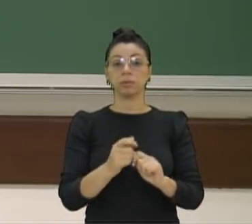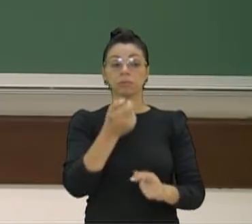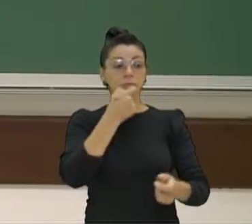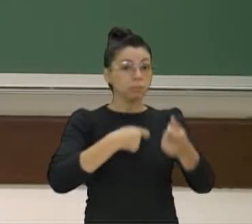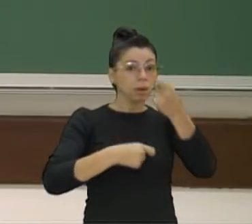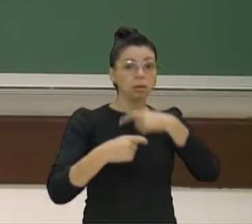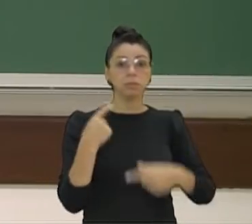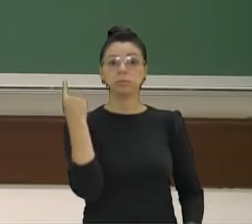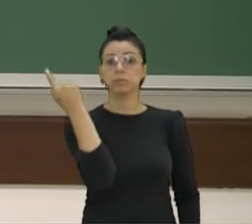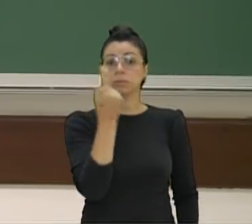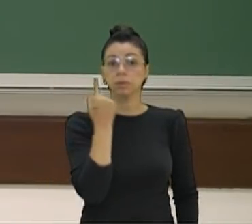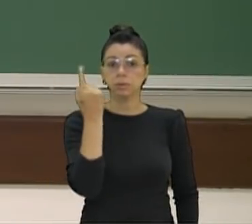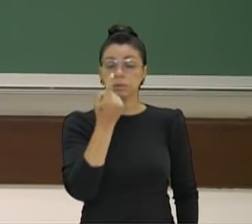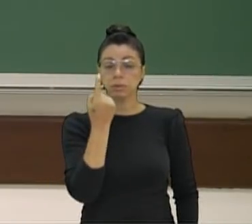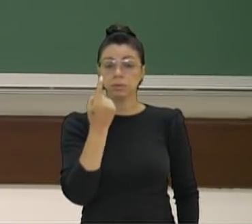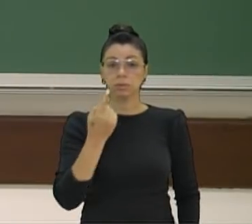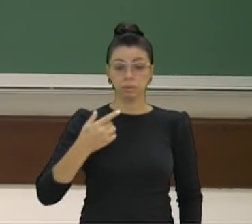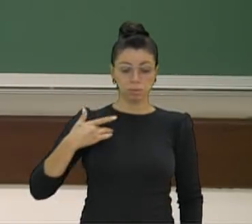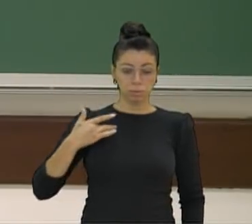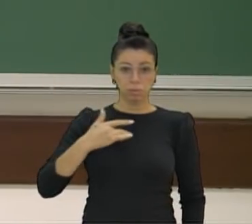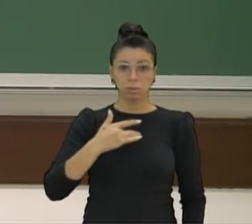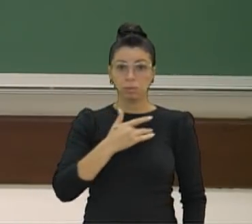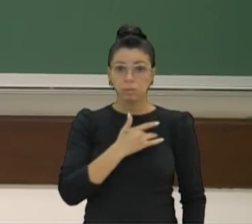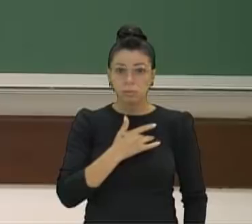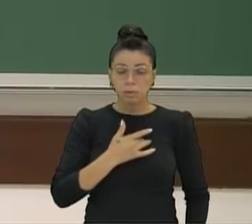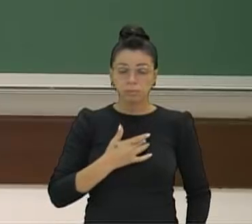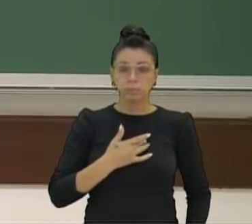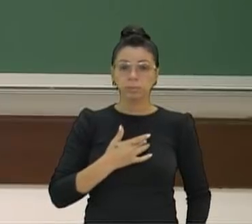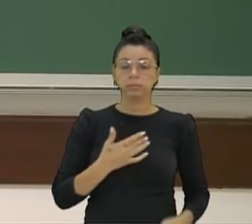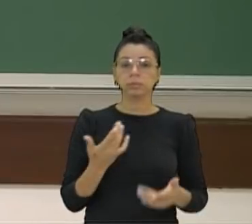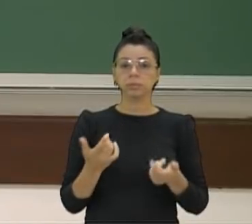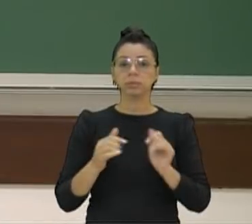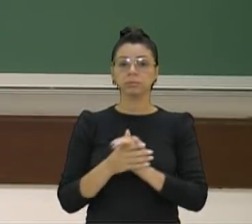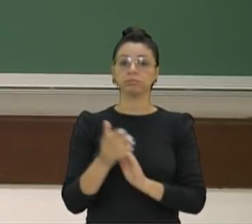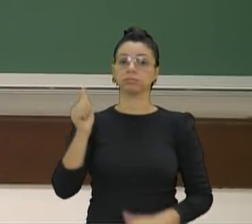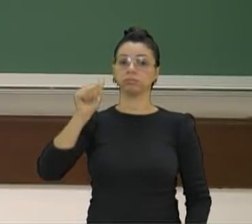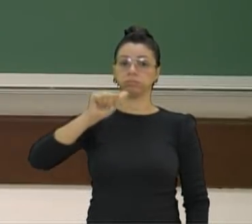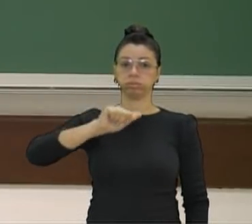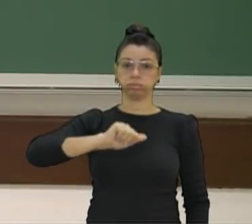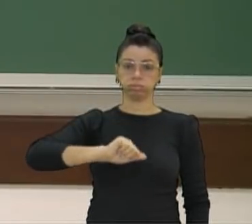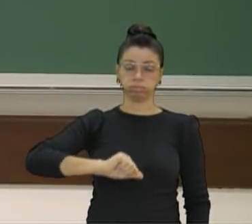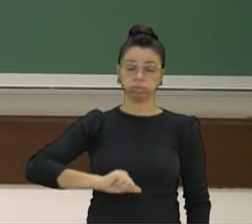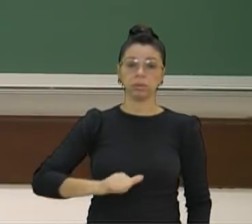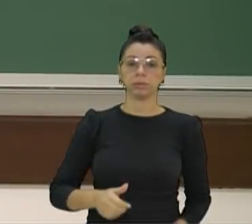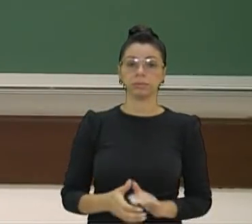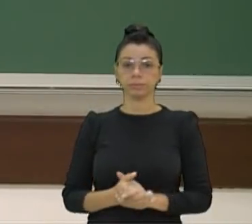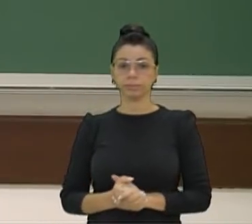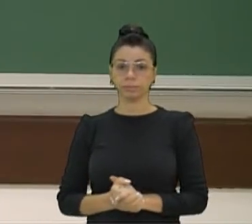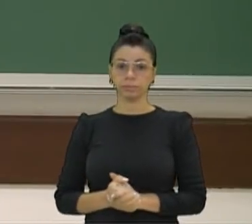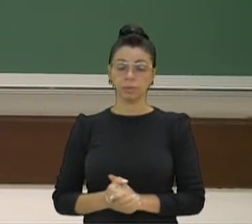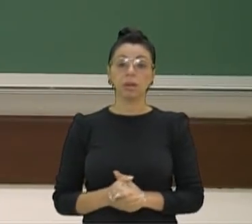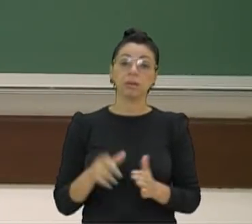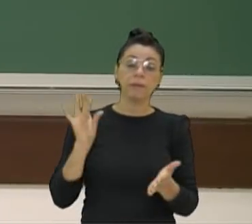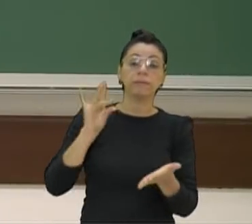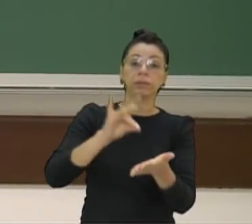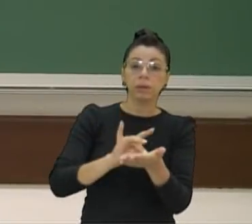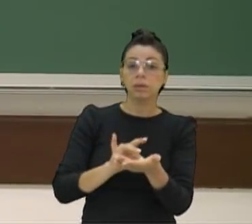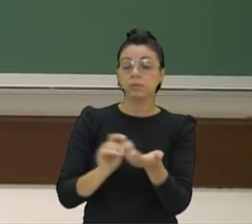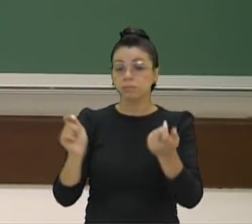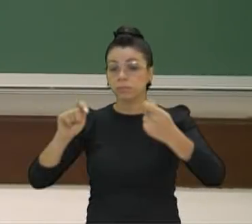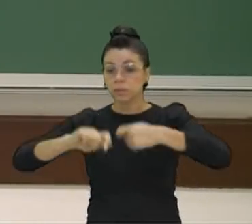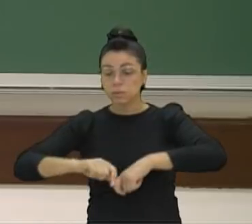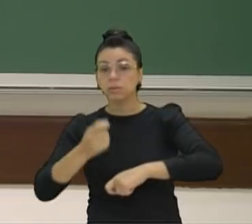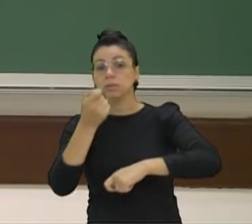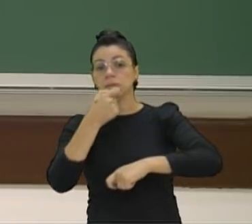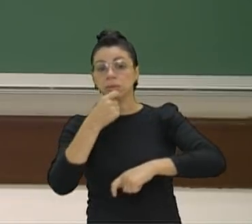automedica, a gente vai deixando o nosso corpo mais resistente a medicamentos. Chega um momento que a gente precisa tomar um determinado remédio